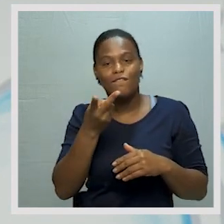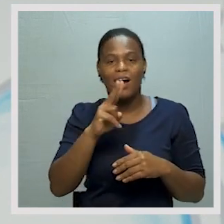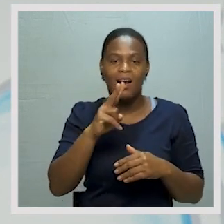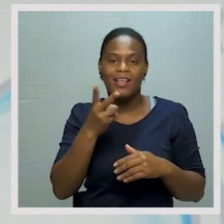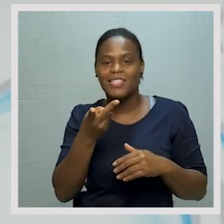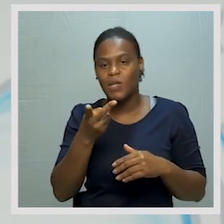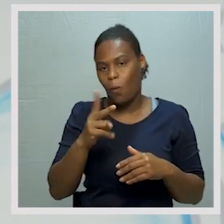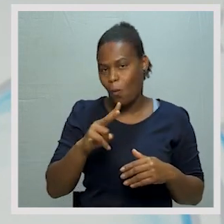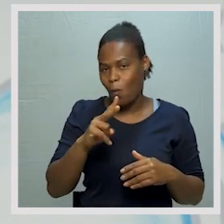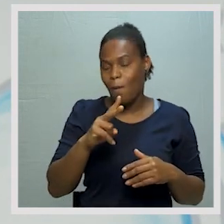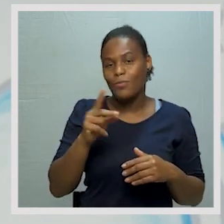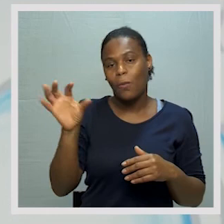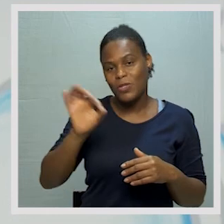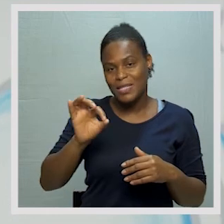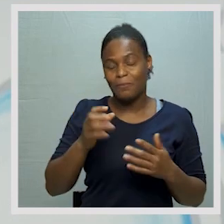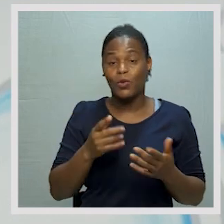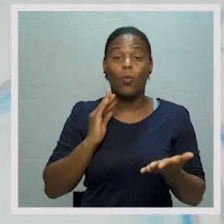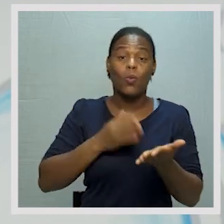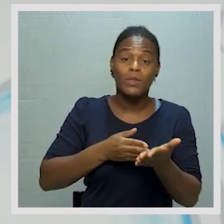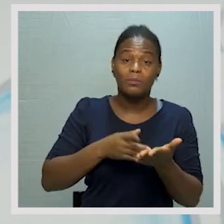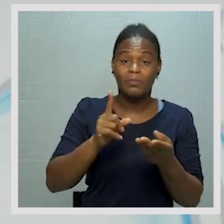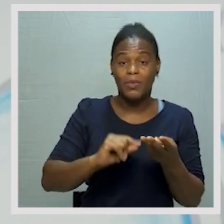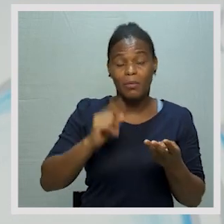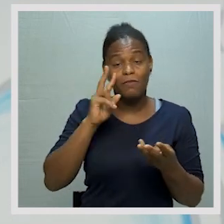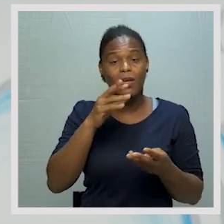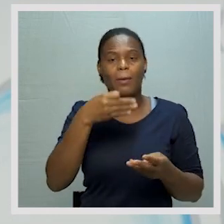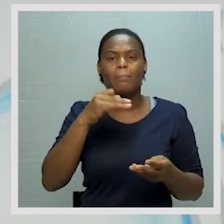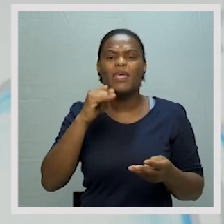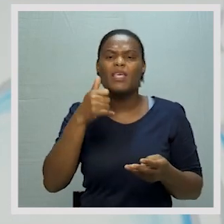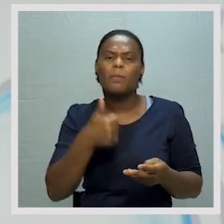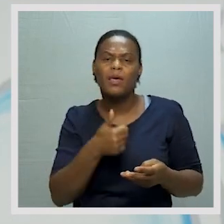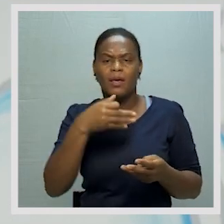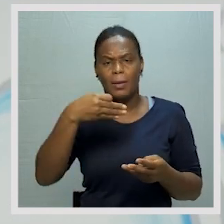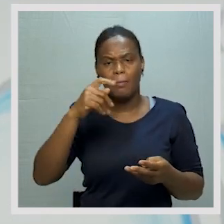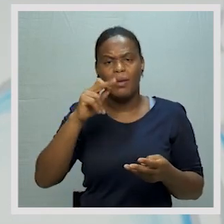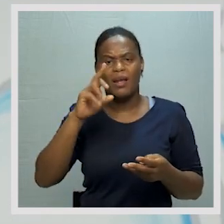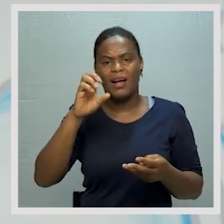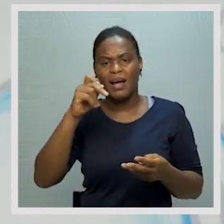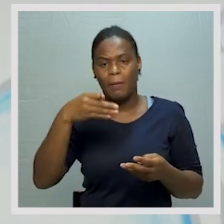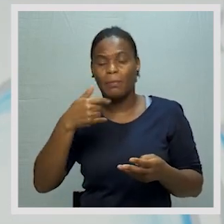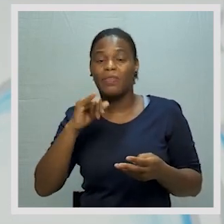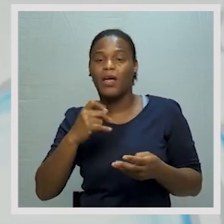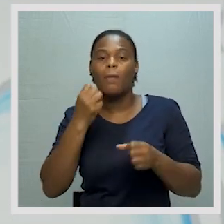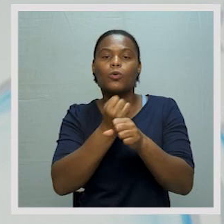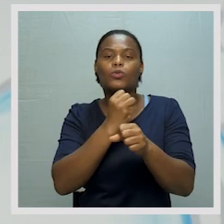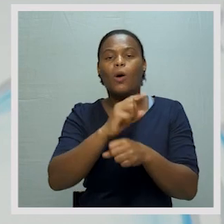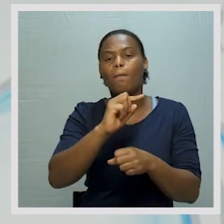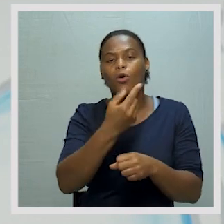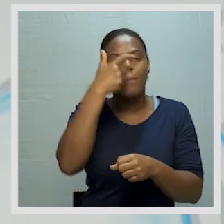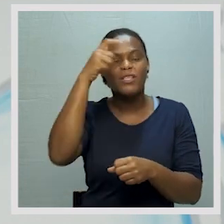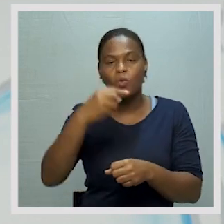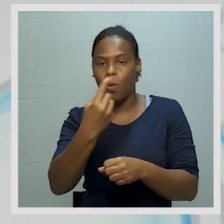ou apenas variação percentual. E por último, vemos o que é o PIB per capita, que é a produção por pessoa, e